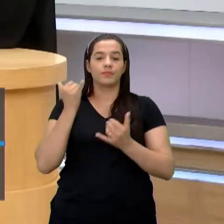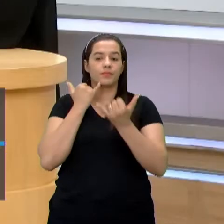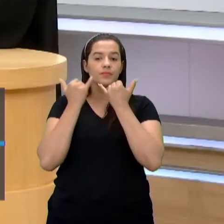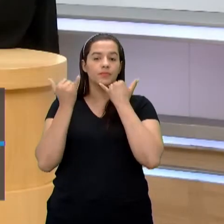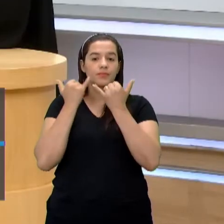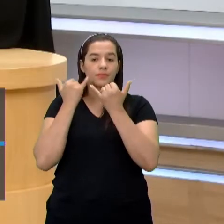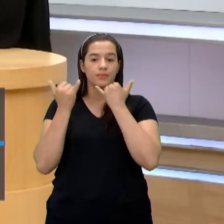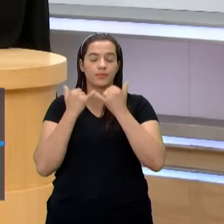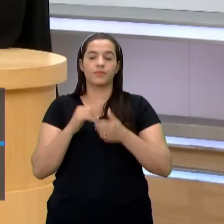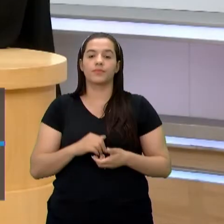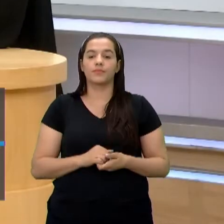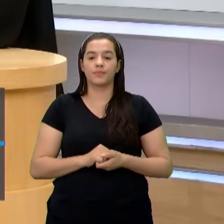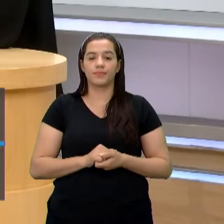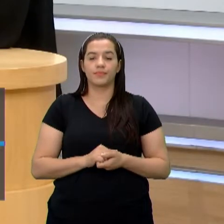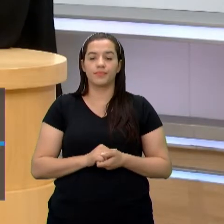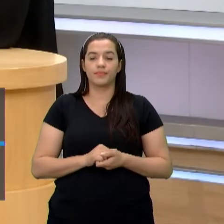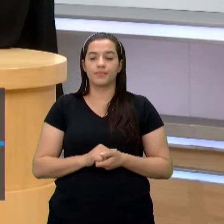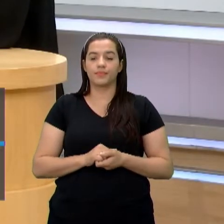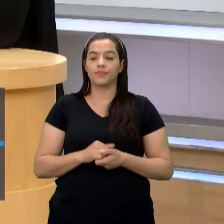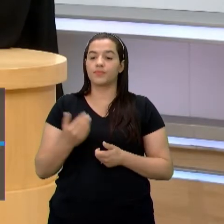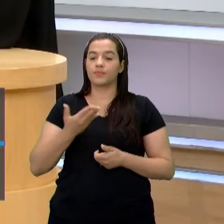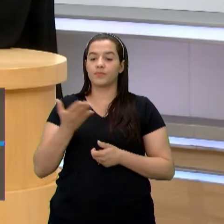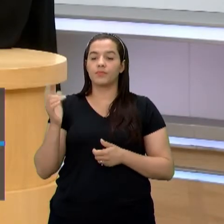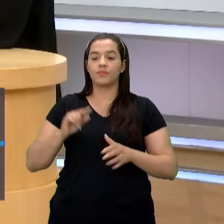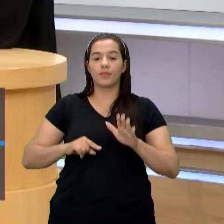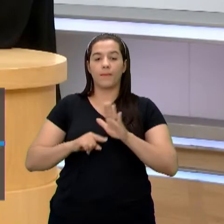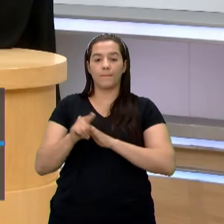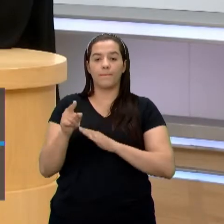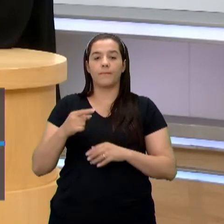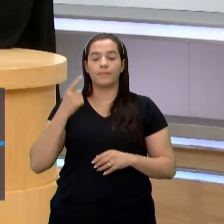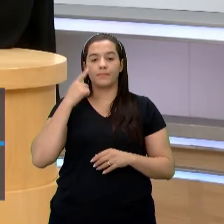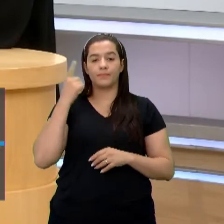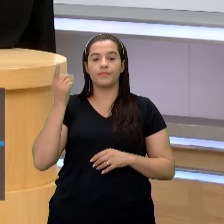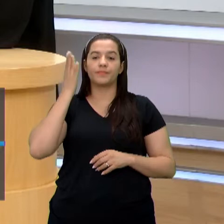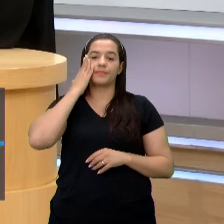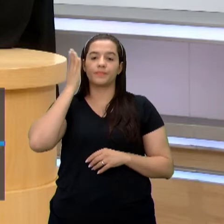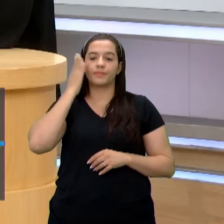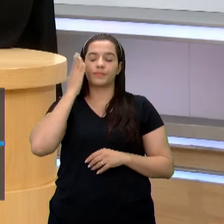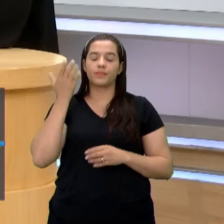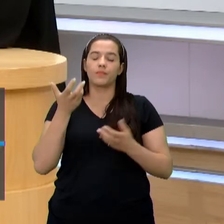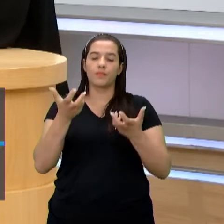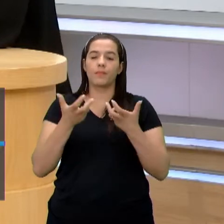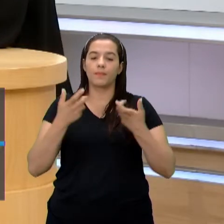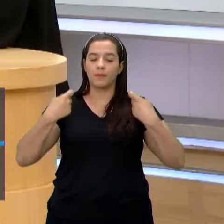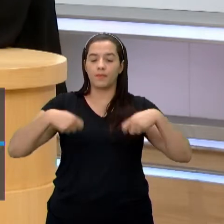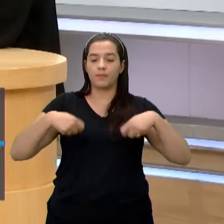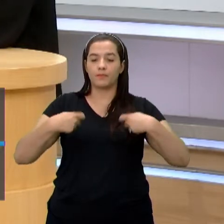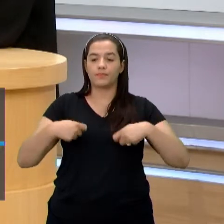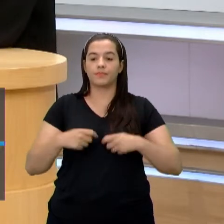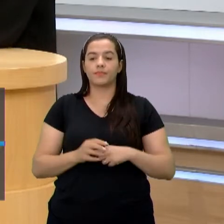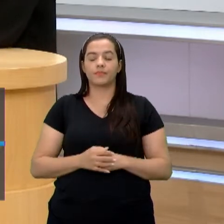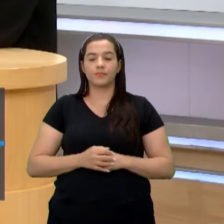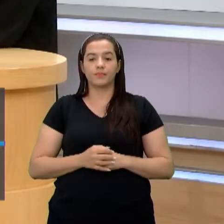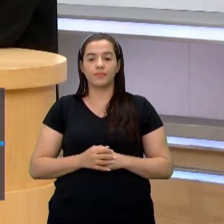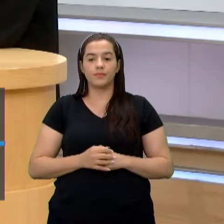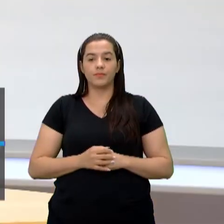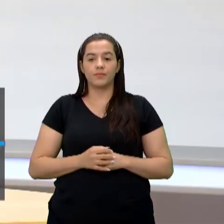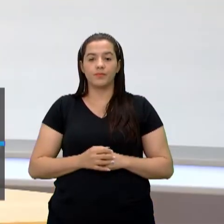informativo. Sim. Né? Questão. Vamos à questão, vamos saber o que nós precisamos